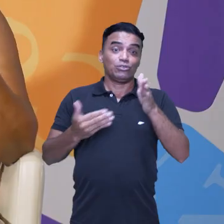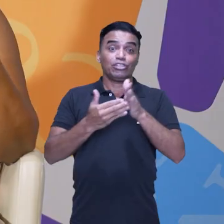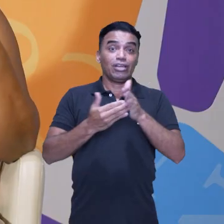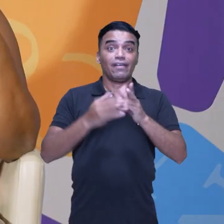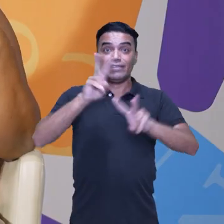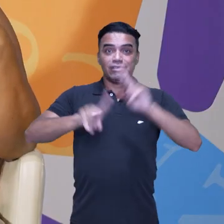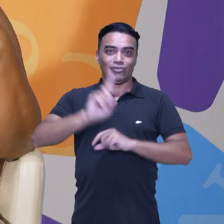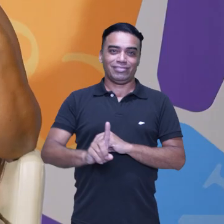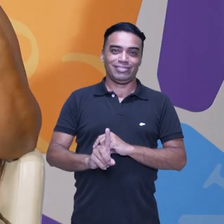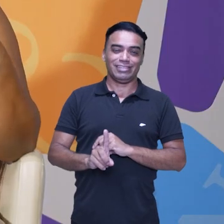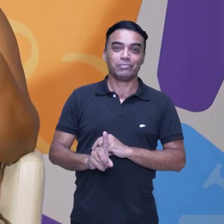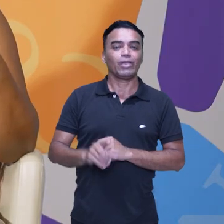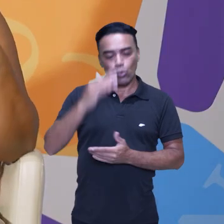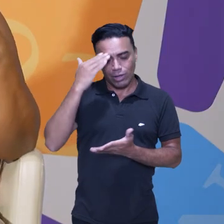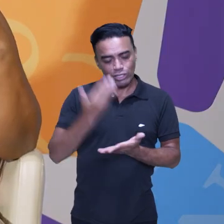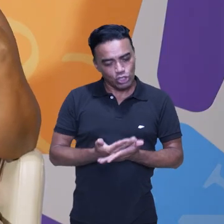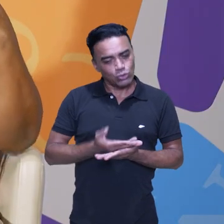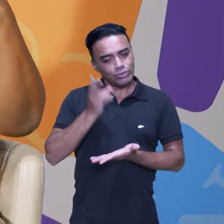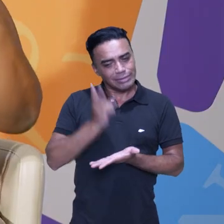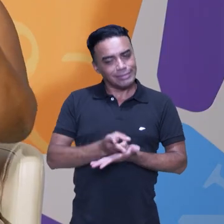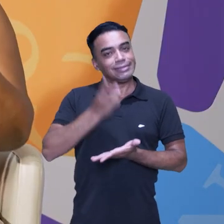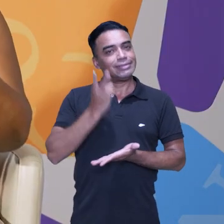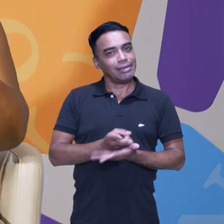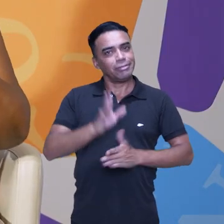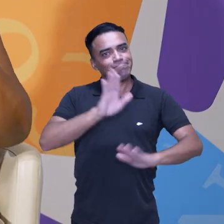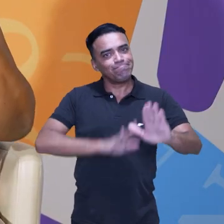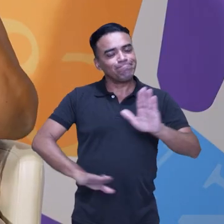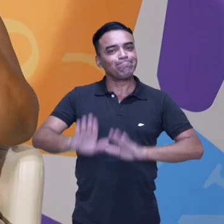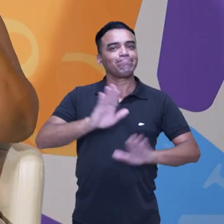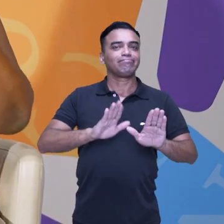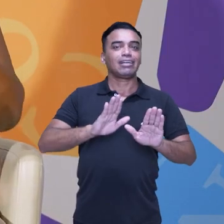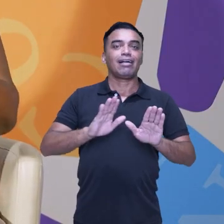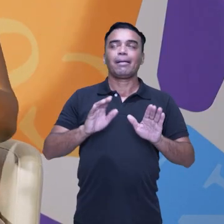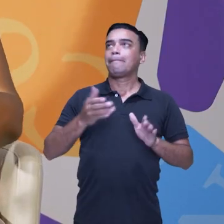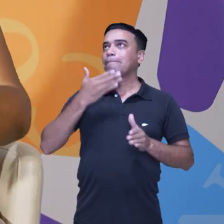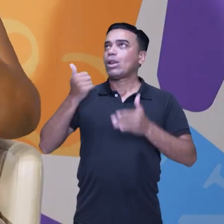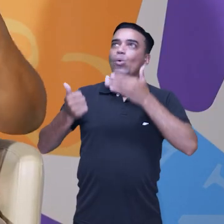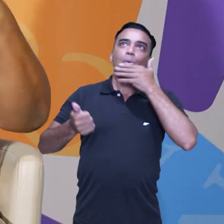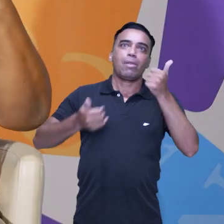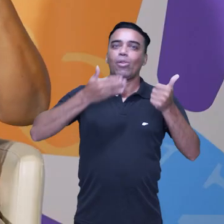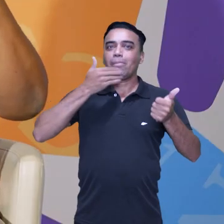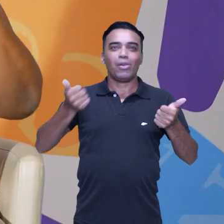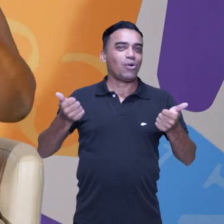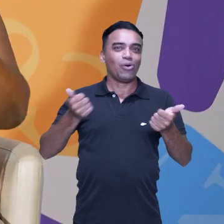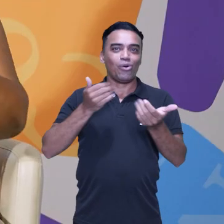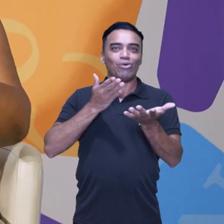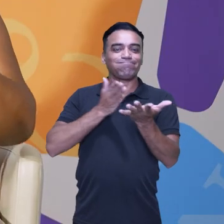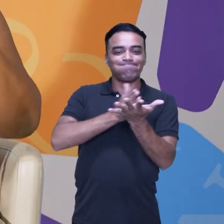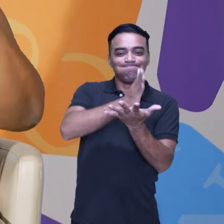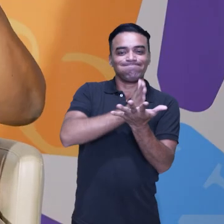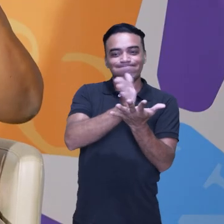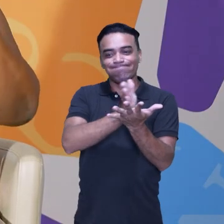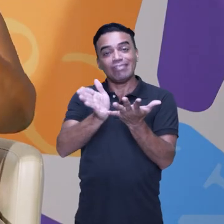Invisíveis? Então, eu acredito que a gente precisa sempre ter esse cuidado de estar cada vez melhor, né? Ter segmentos